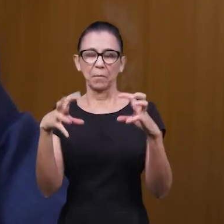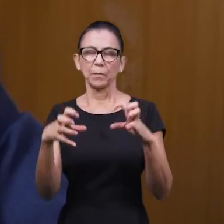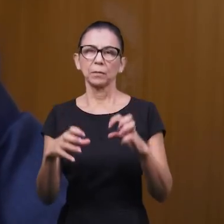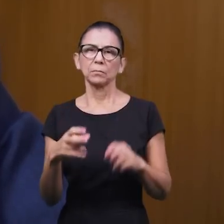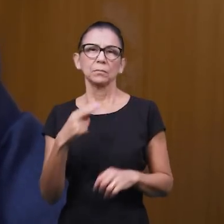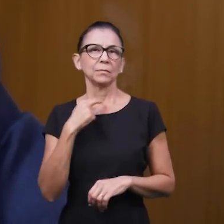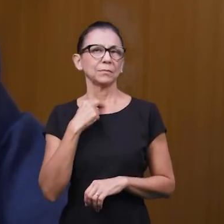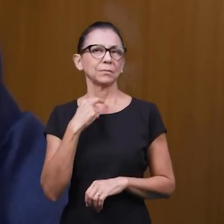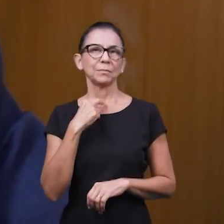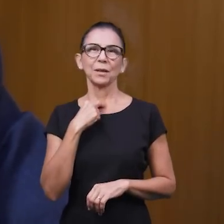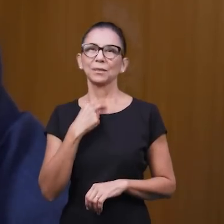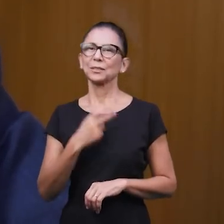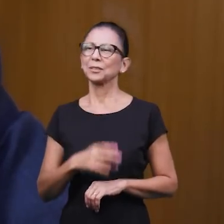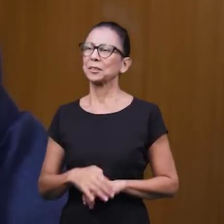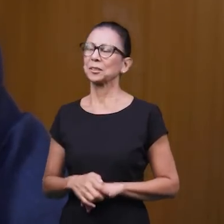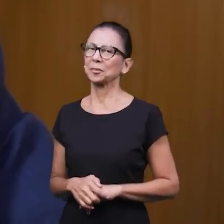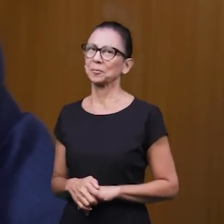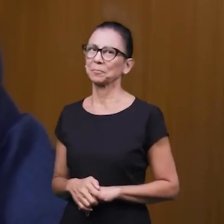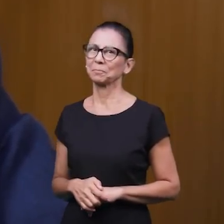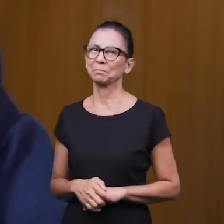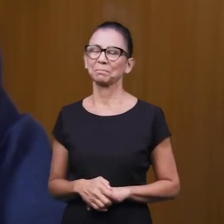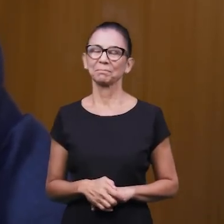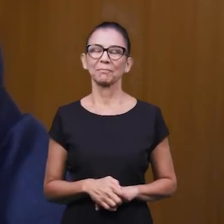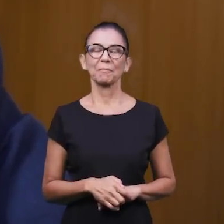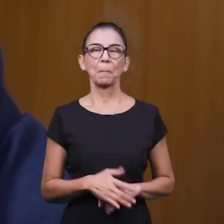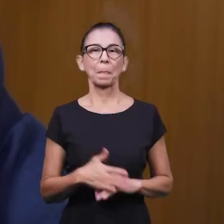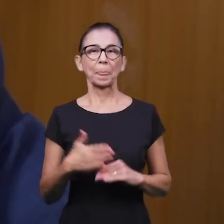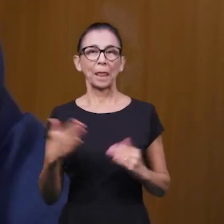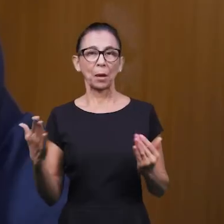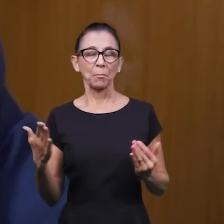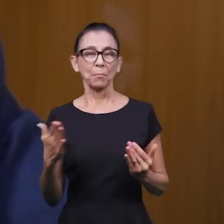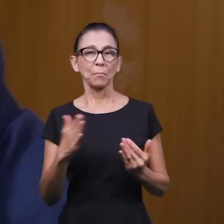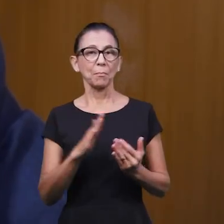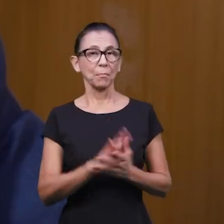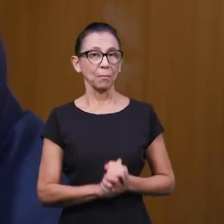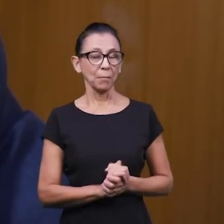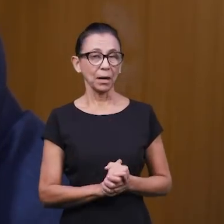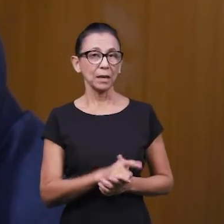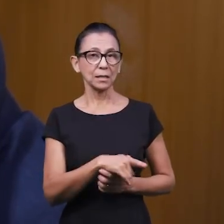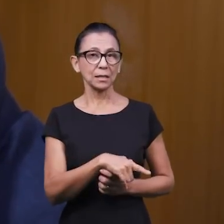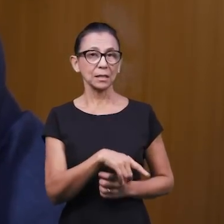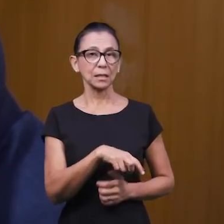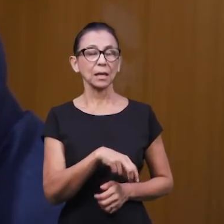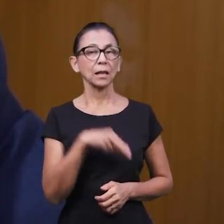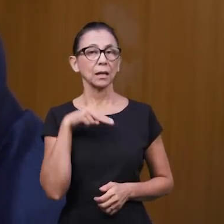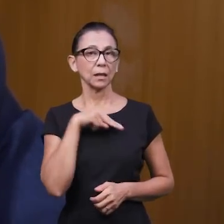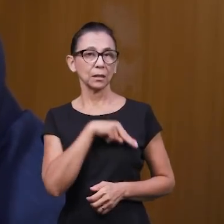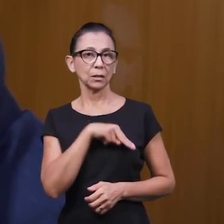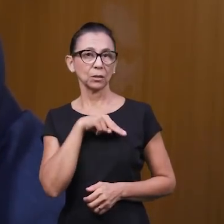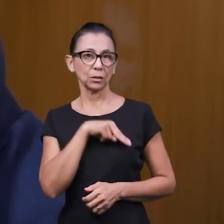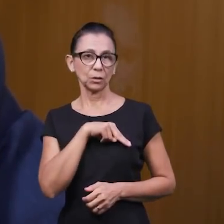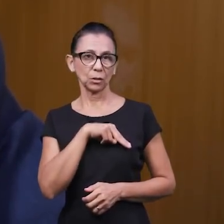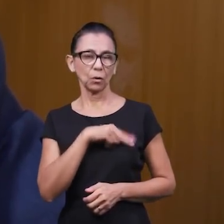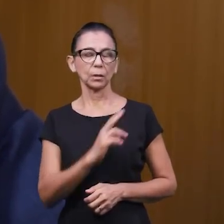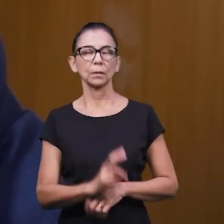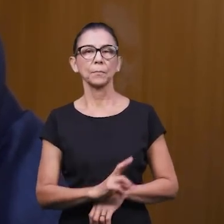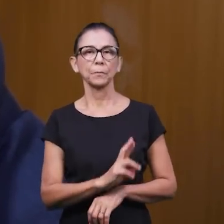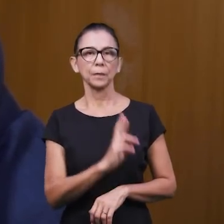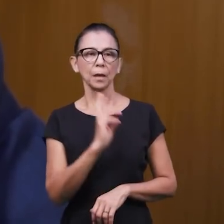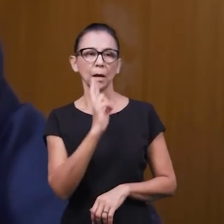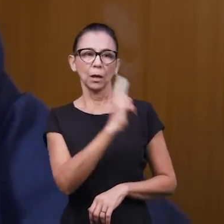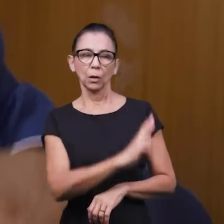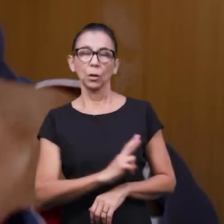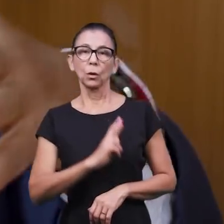servos de Deus. E aqui Ruth deu um exemplo de fé, porque e nisso o Senhor abençoou a vida dela depois na frente, né? Que